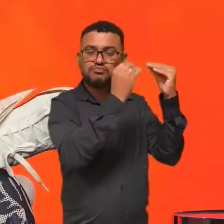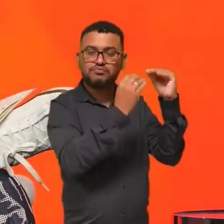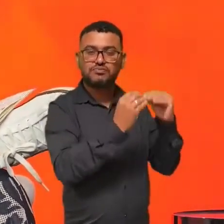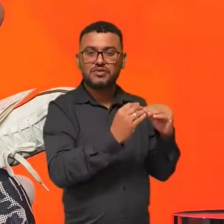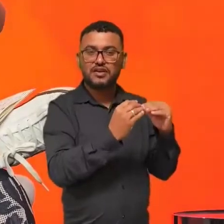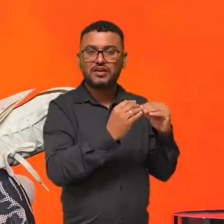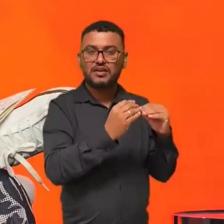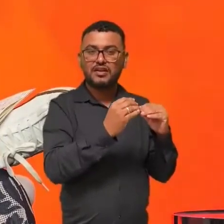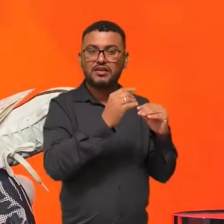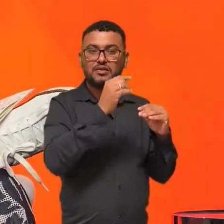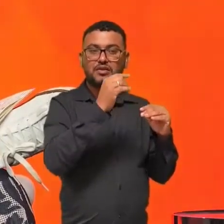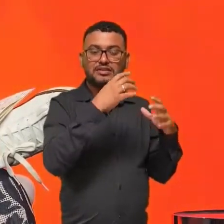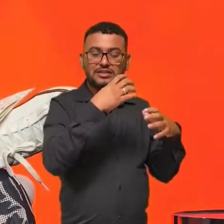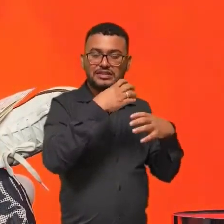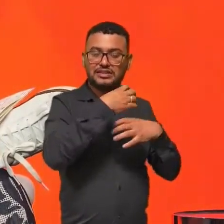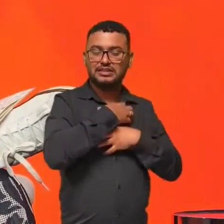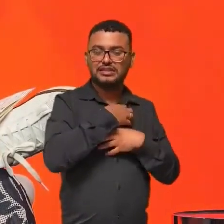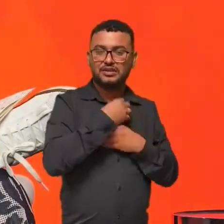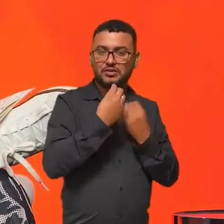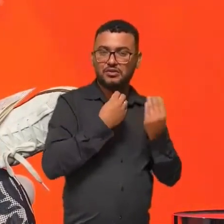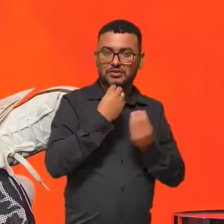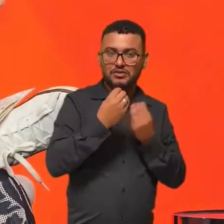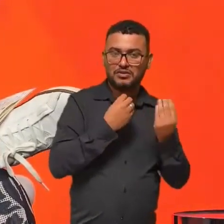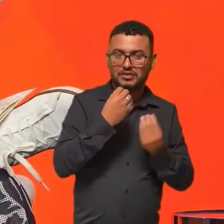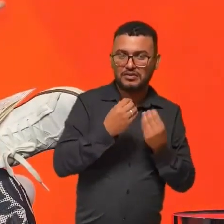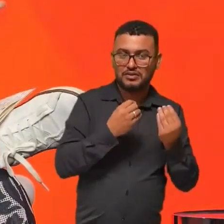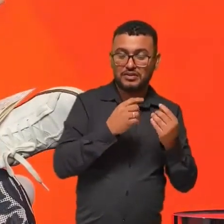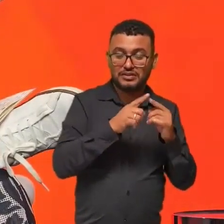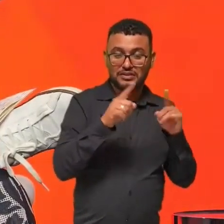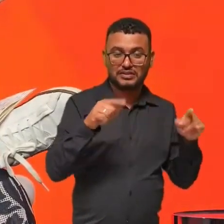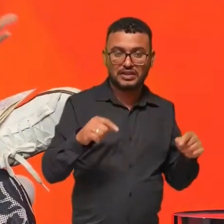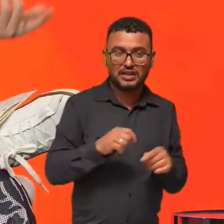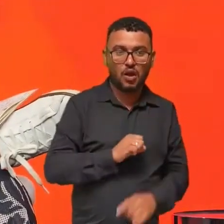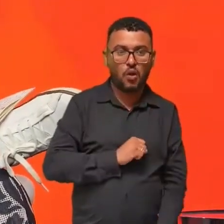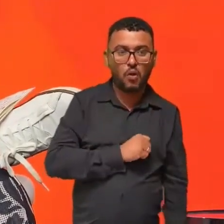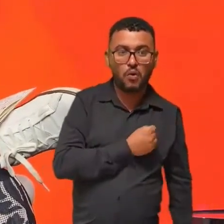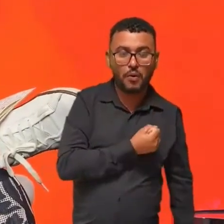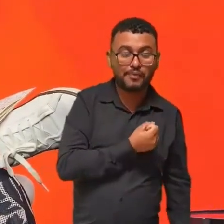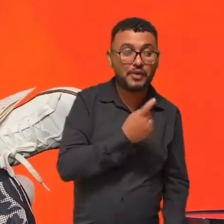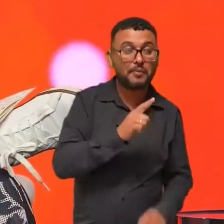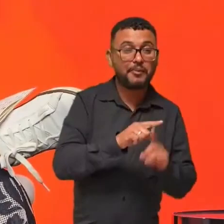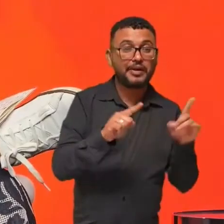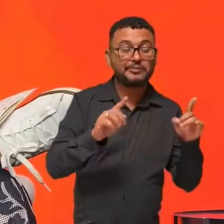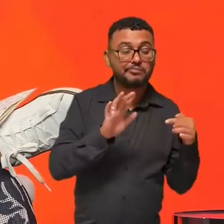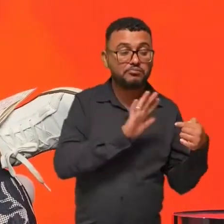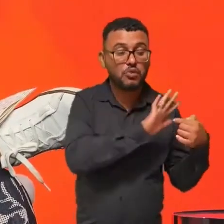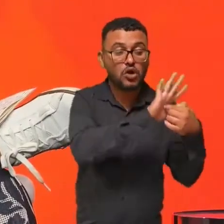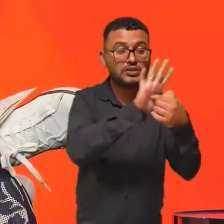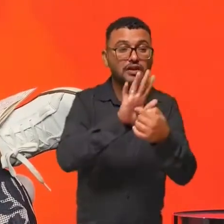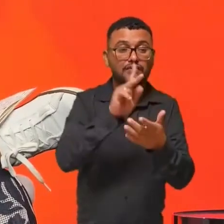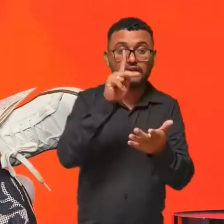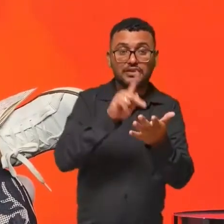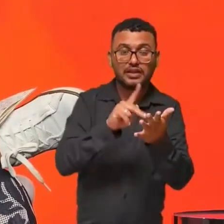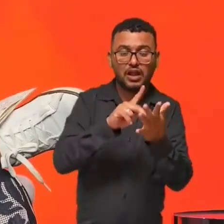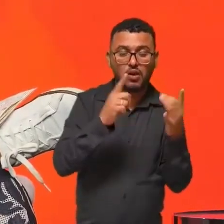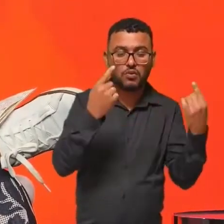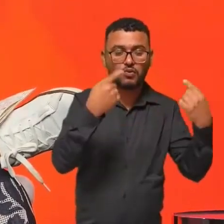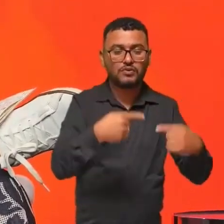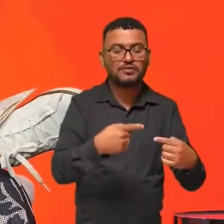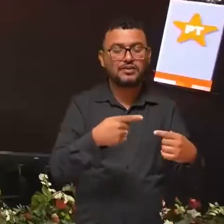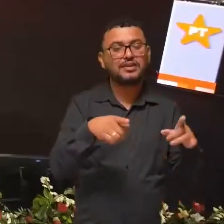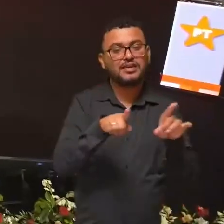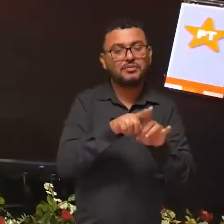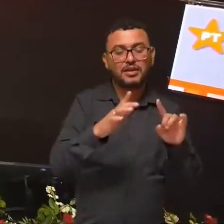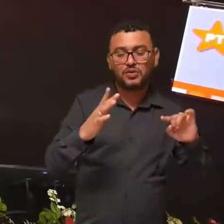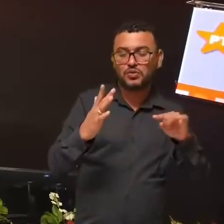desses gabinetes do ódio, mas uma forma de disputar isso também. E também fazendo a denúncia política. O tanto que a gente recebeu